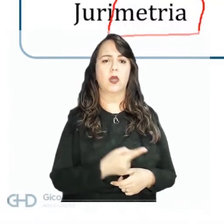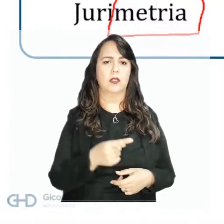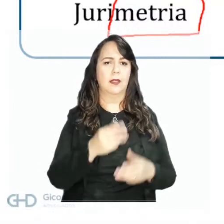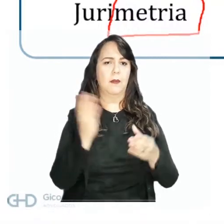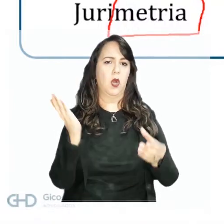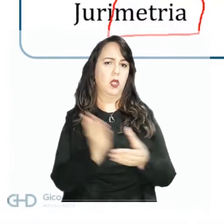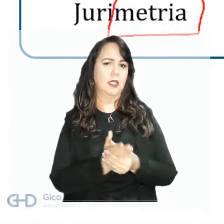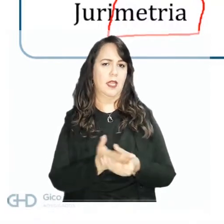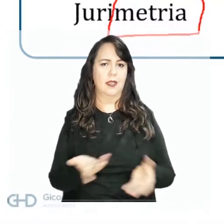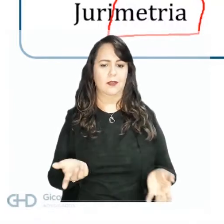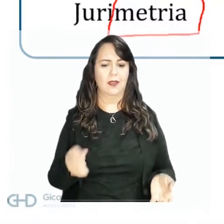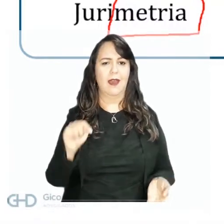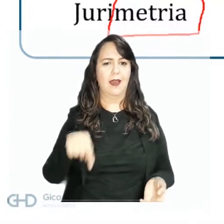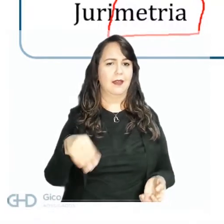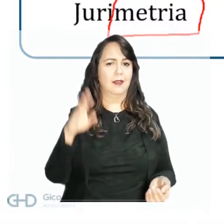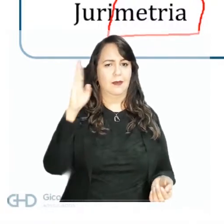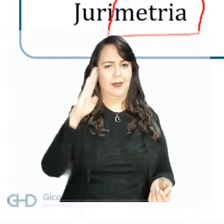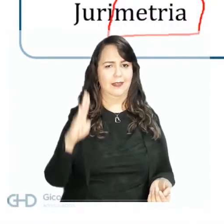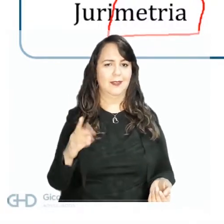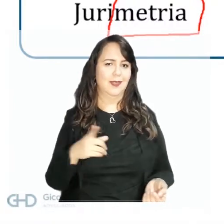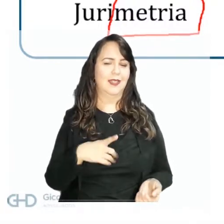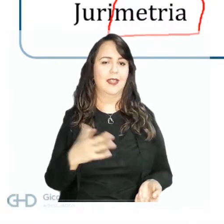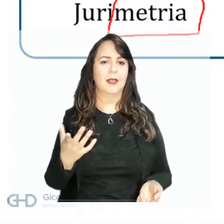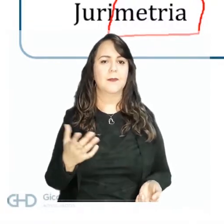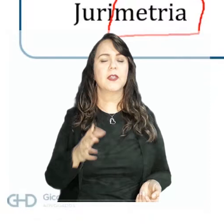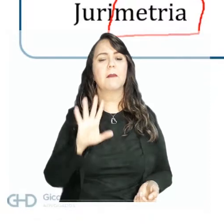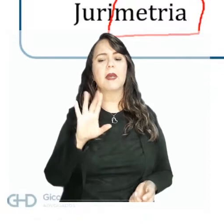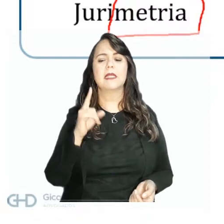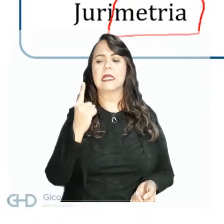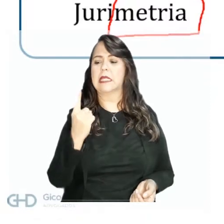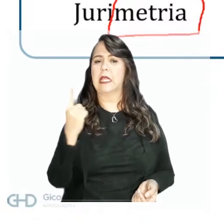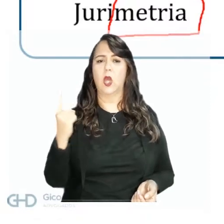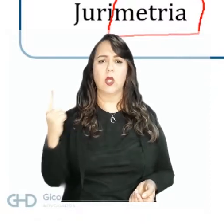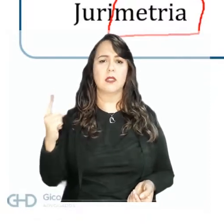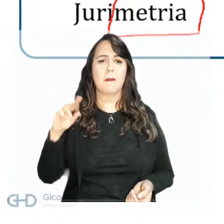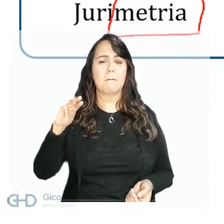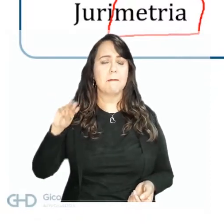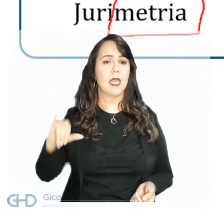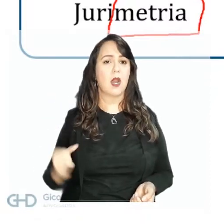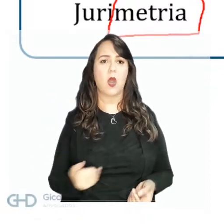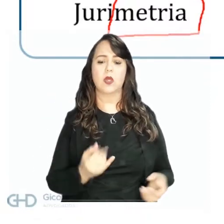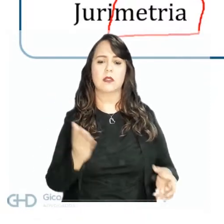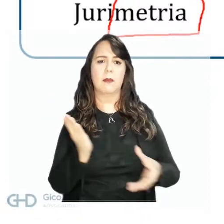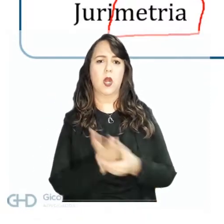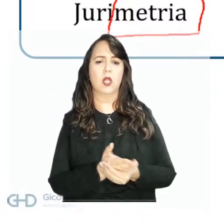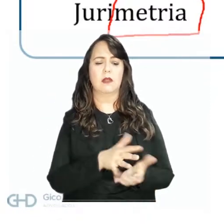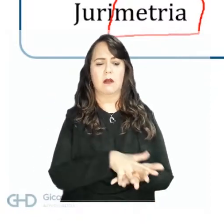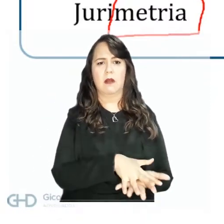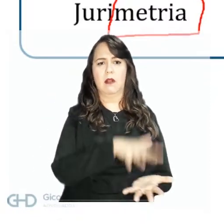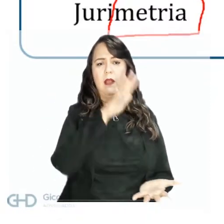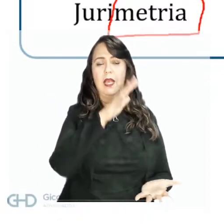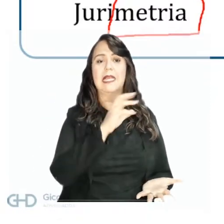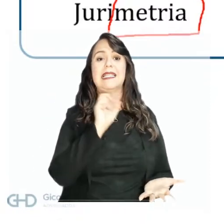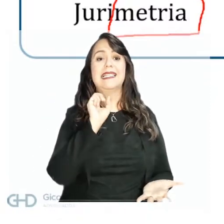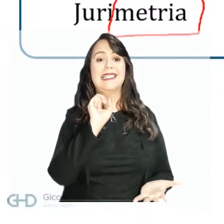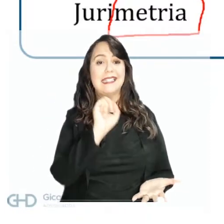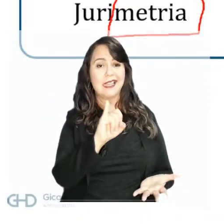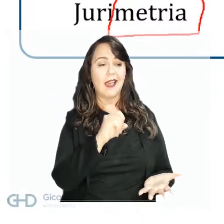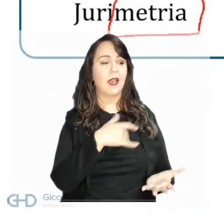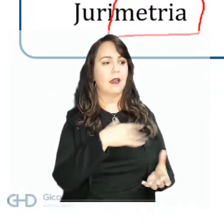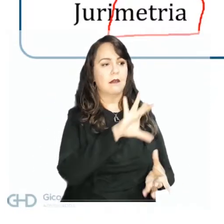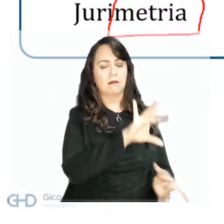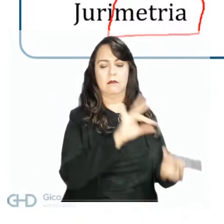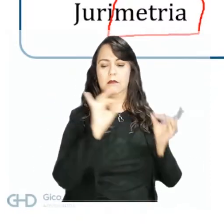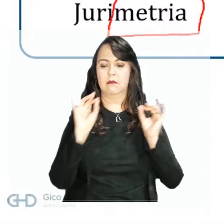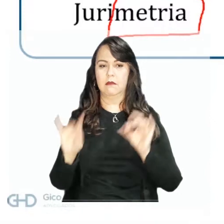as partes correlacionadas, etc. Ou seja, haveria uma riqueza de informação sobre o fenômeno que